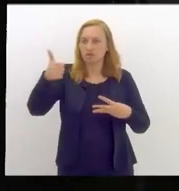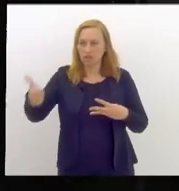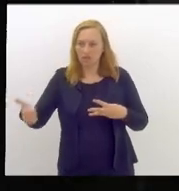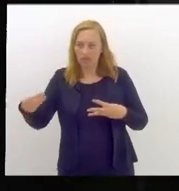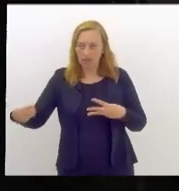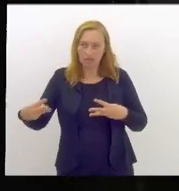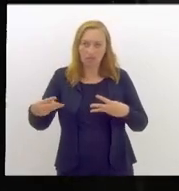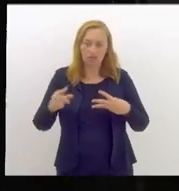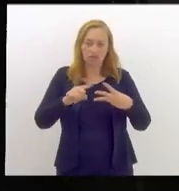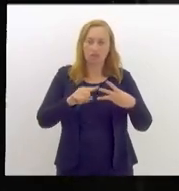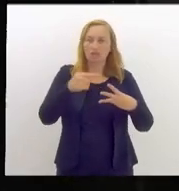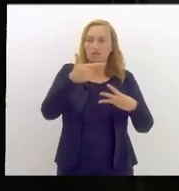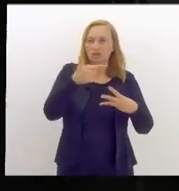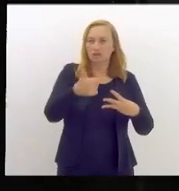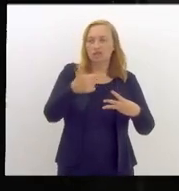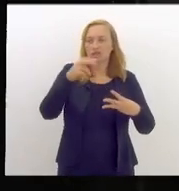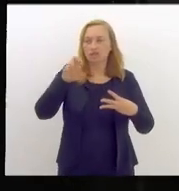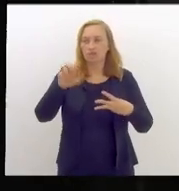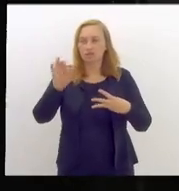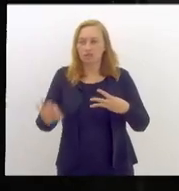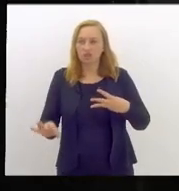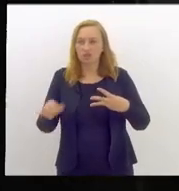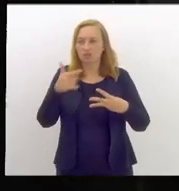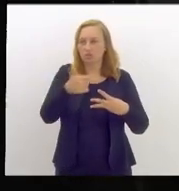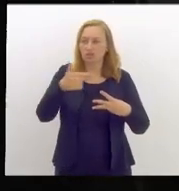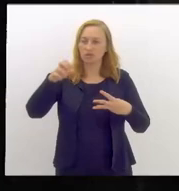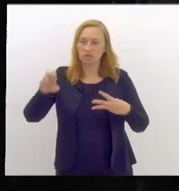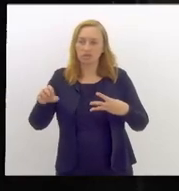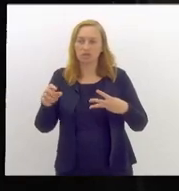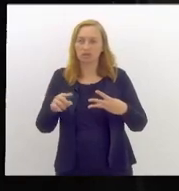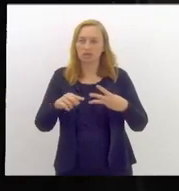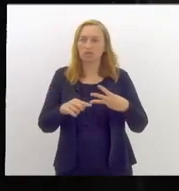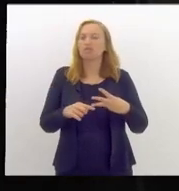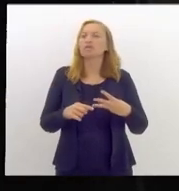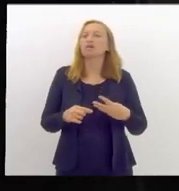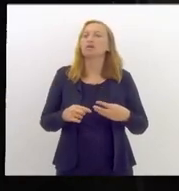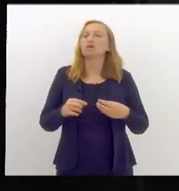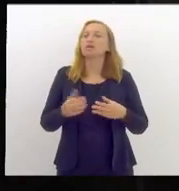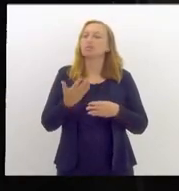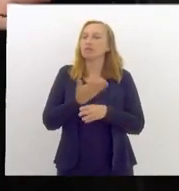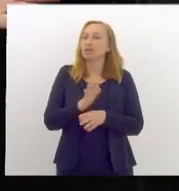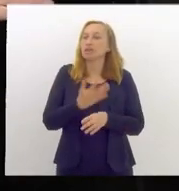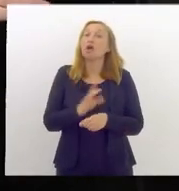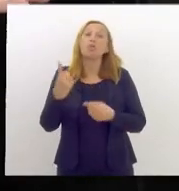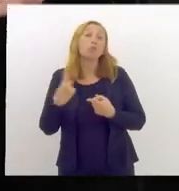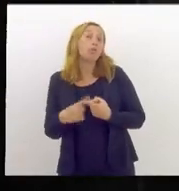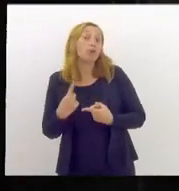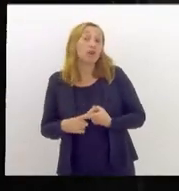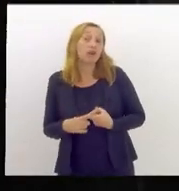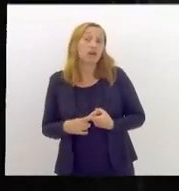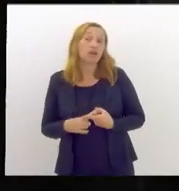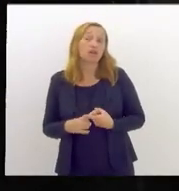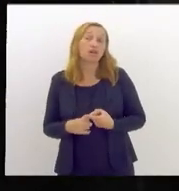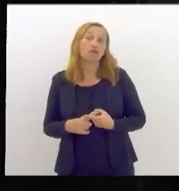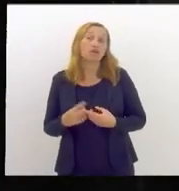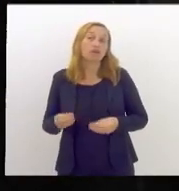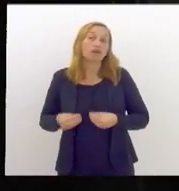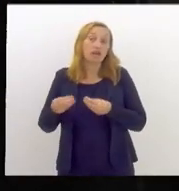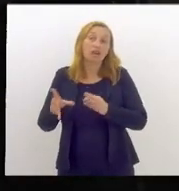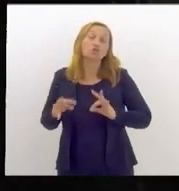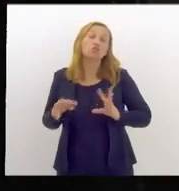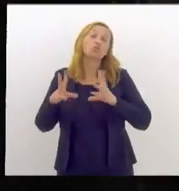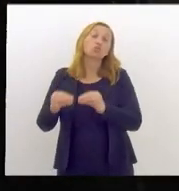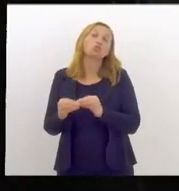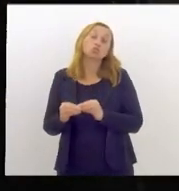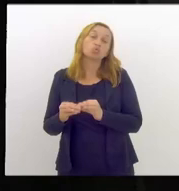de 2024 e 25% de 2025 é isso que teria que ser praticado porque vai dar de uma vez de uma vez